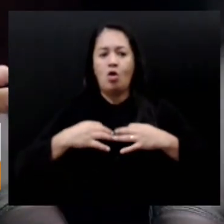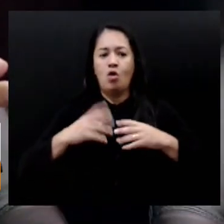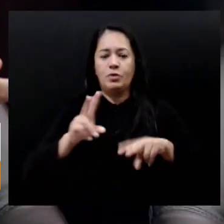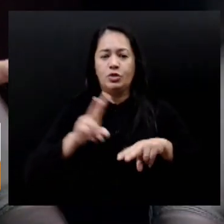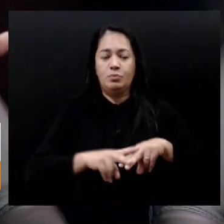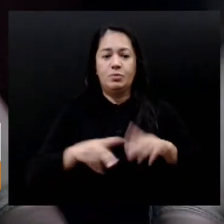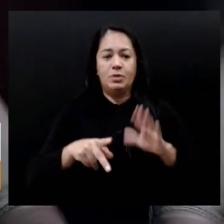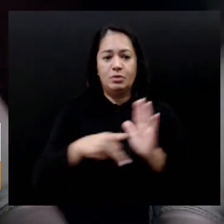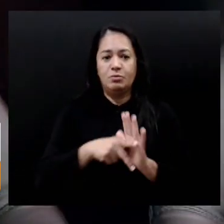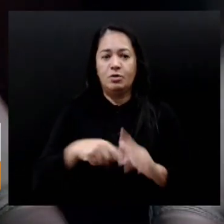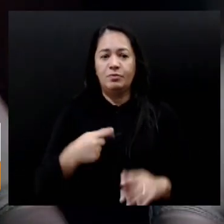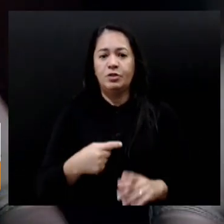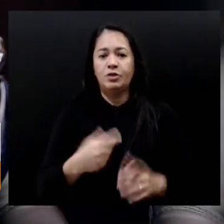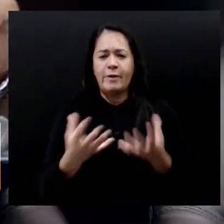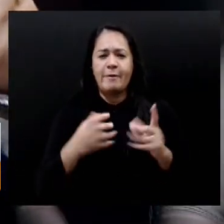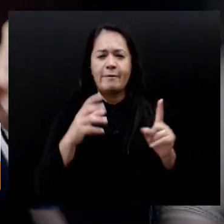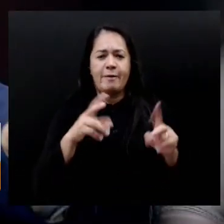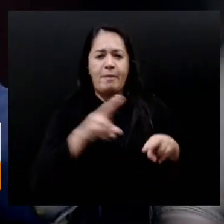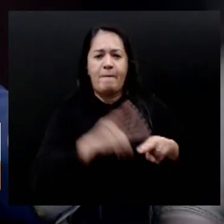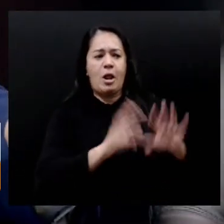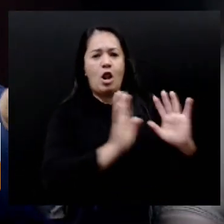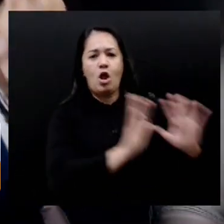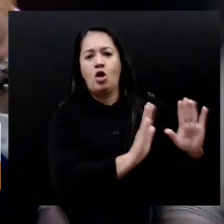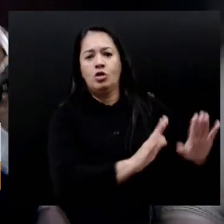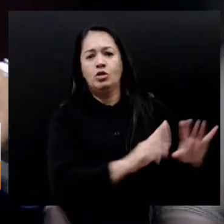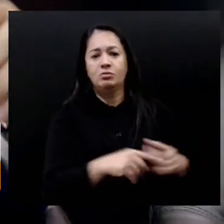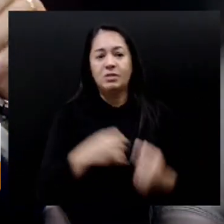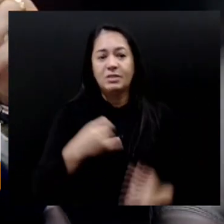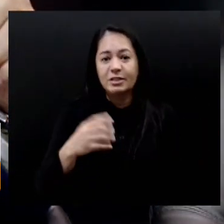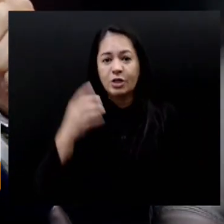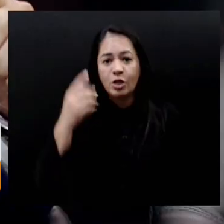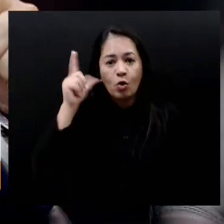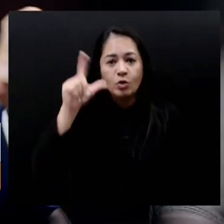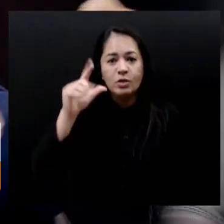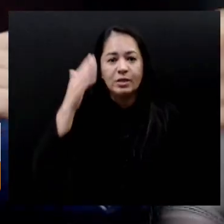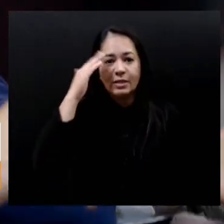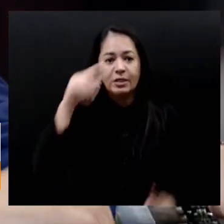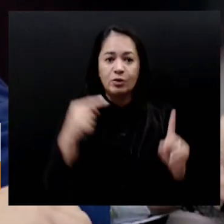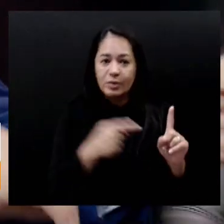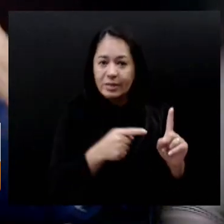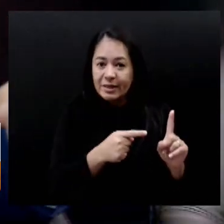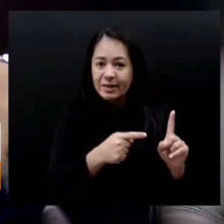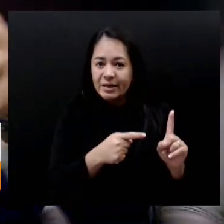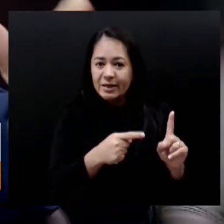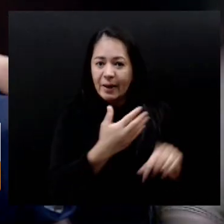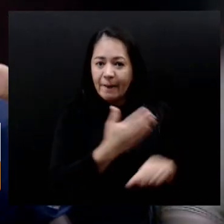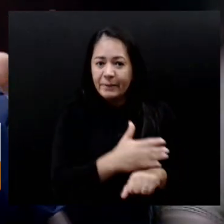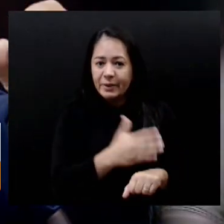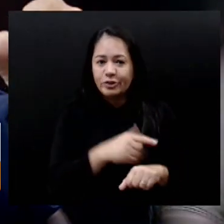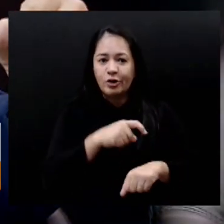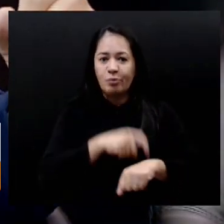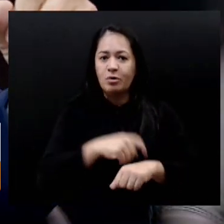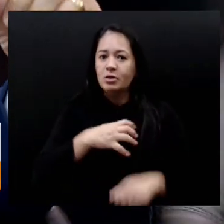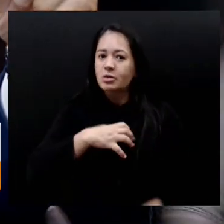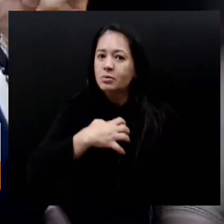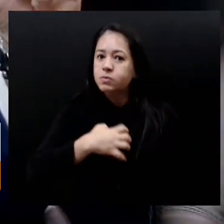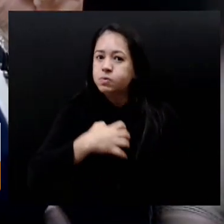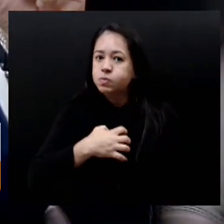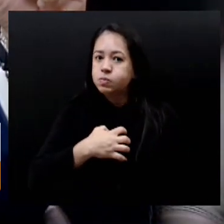mesmo, longe de mim. Mas se eu conseguir entender o que fez ele o que levou ele àquele momento de raiva, de qualquer outro